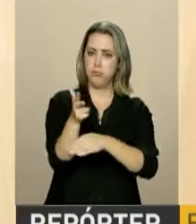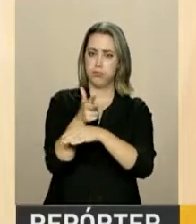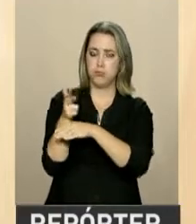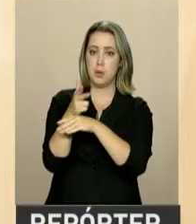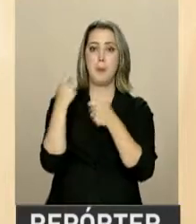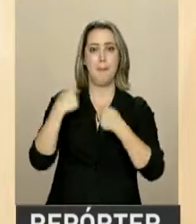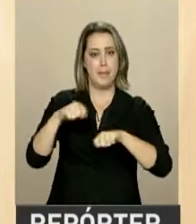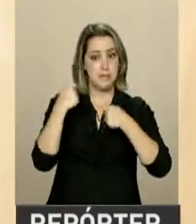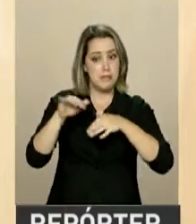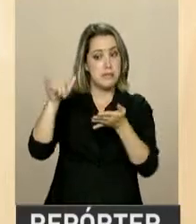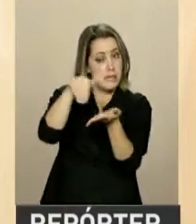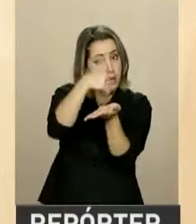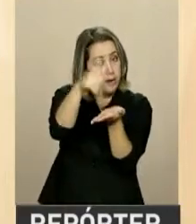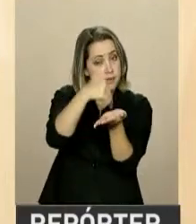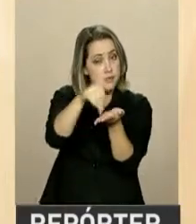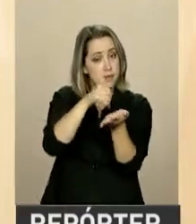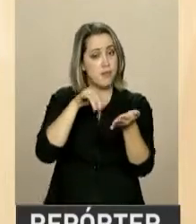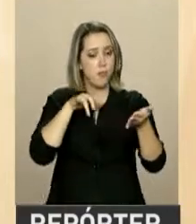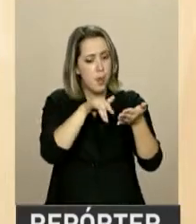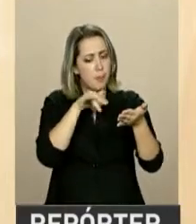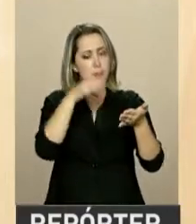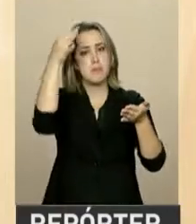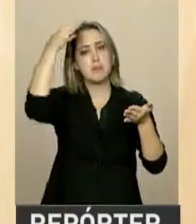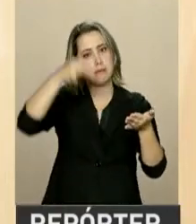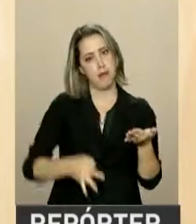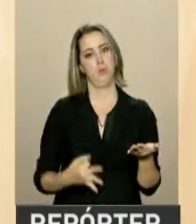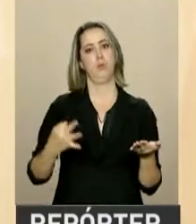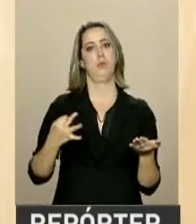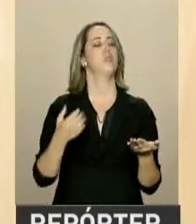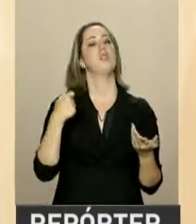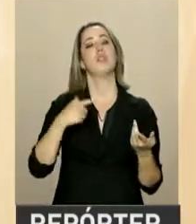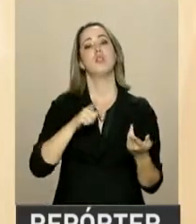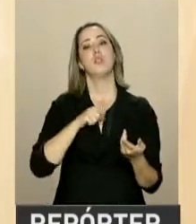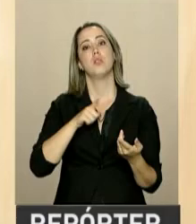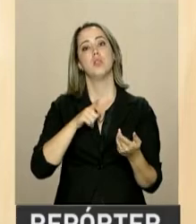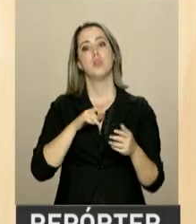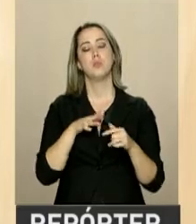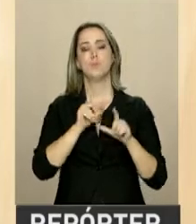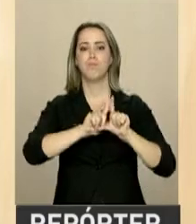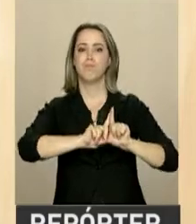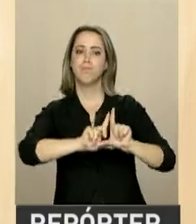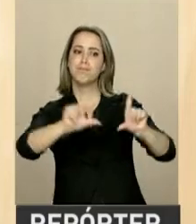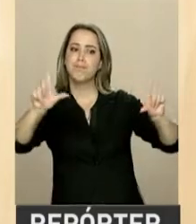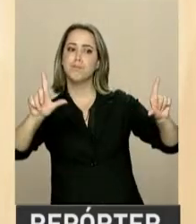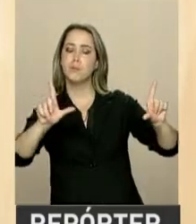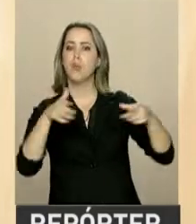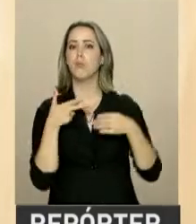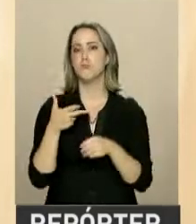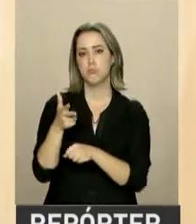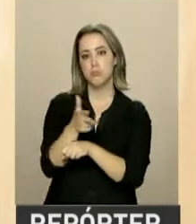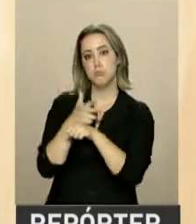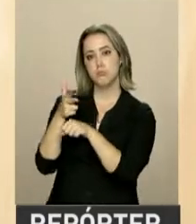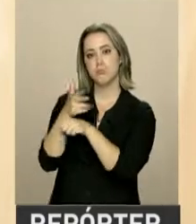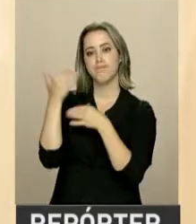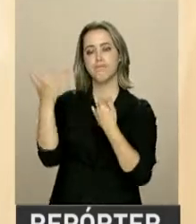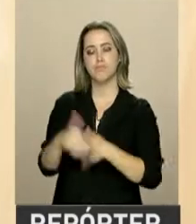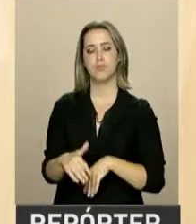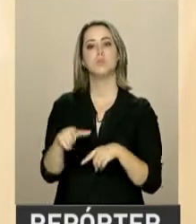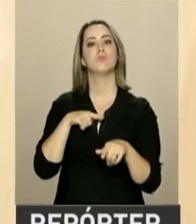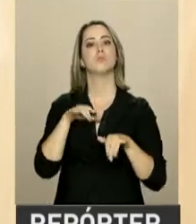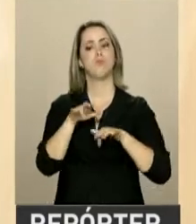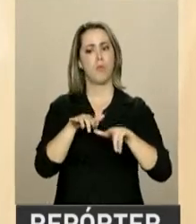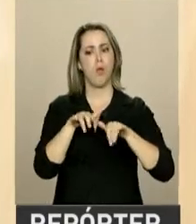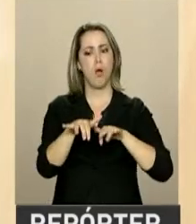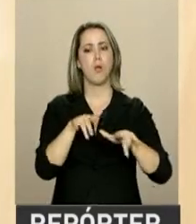ato de sua inscrição e estarão fazendo a prova com alcir se um vídeo prova média vídeo prova e com o computador